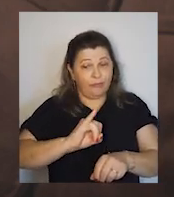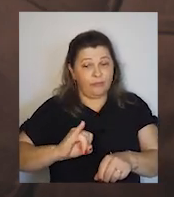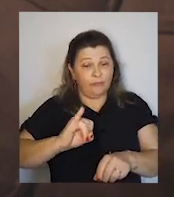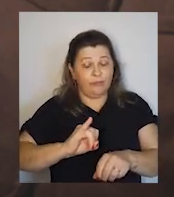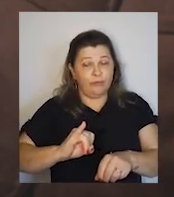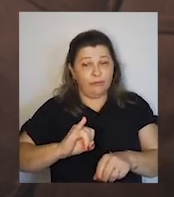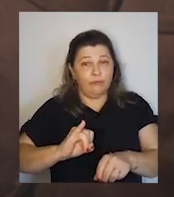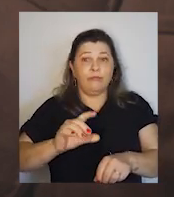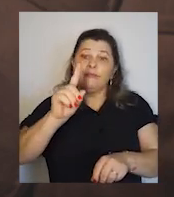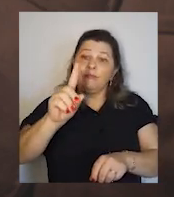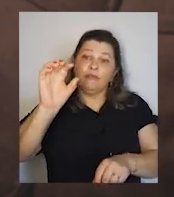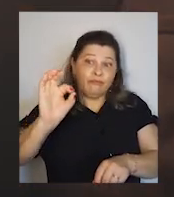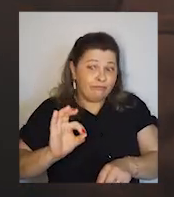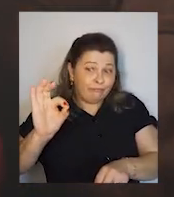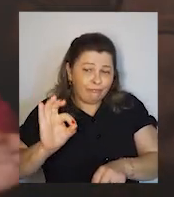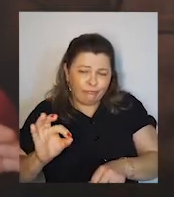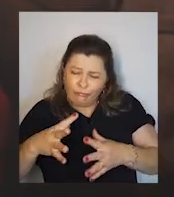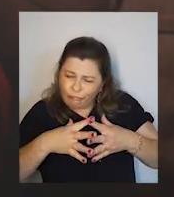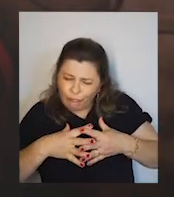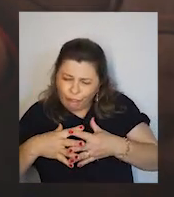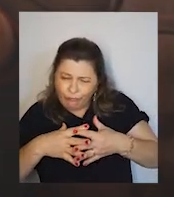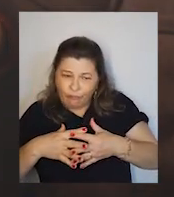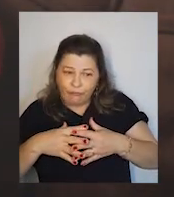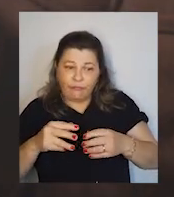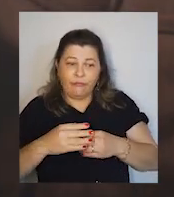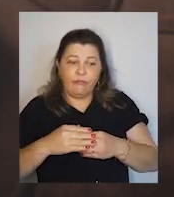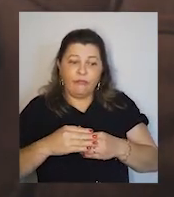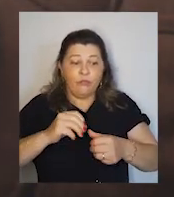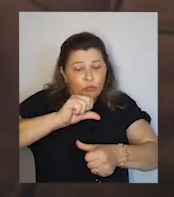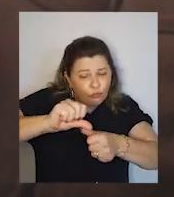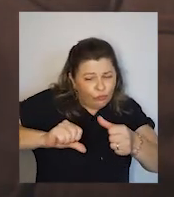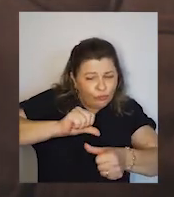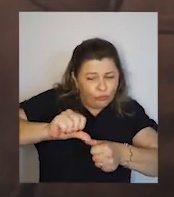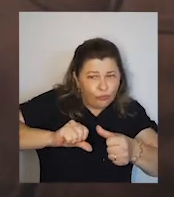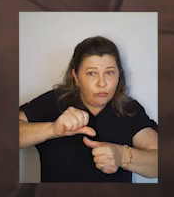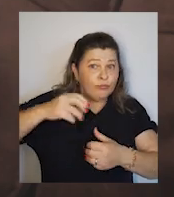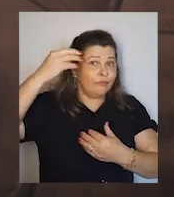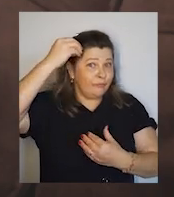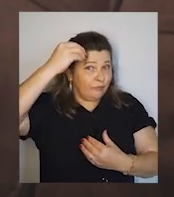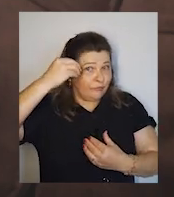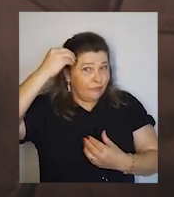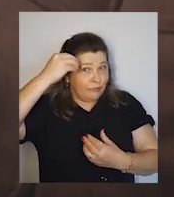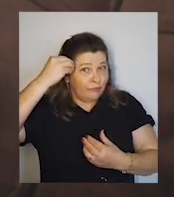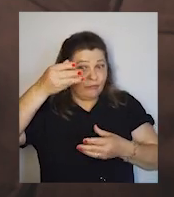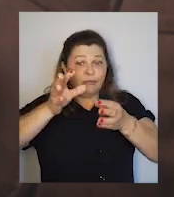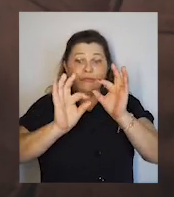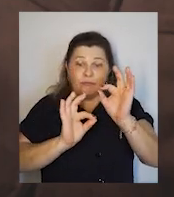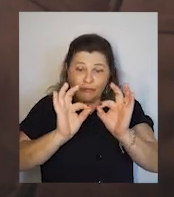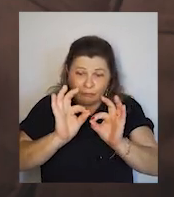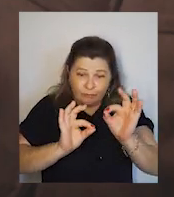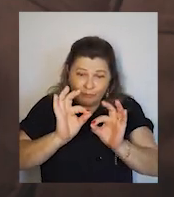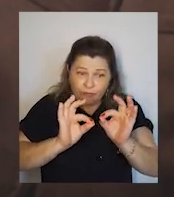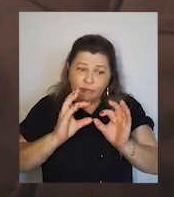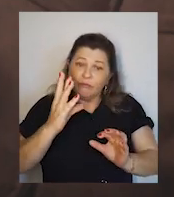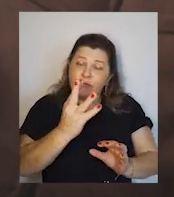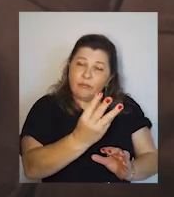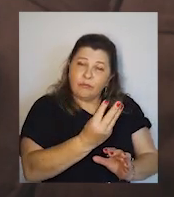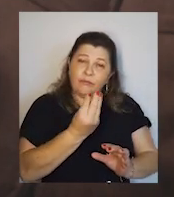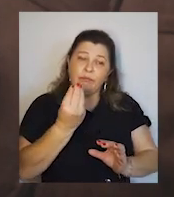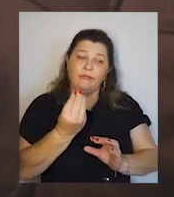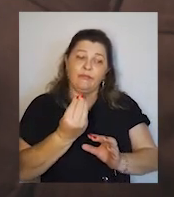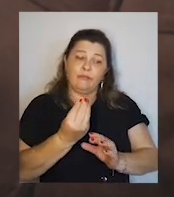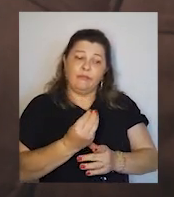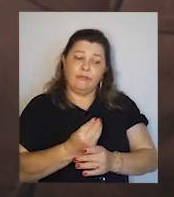tá 100% perdido. Primeiramente, ele me transformou, foi o psicológico. Ele preparou para tudo aquilo